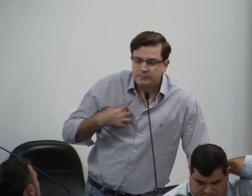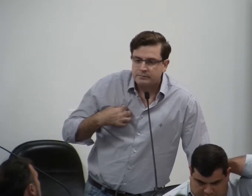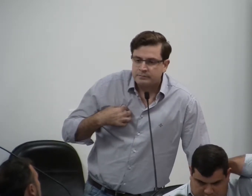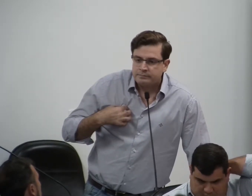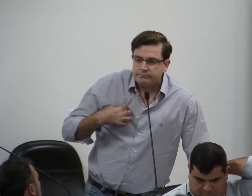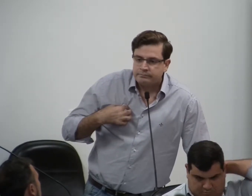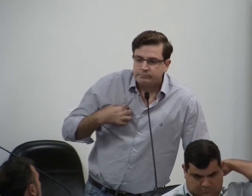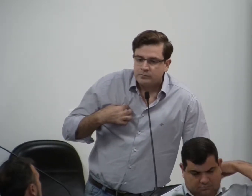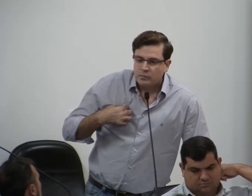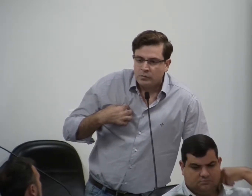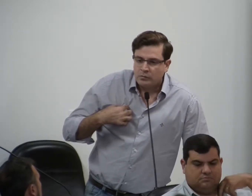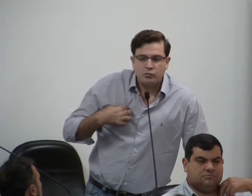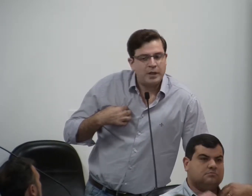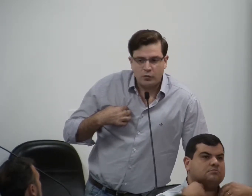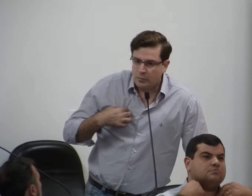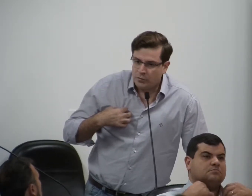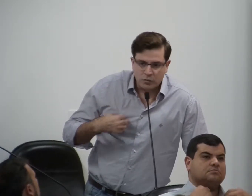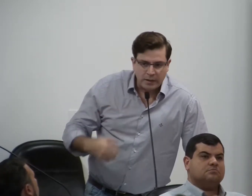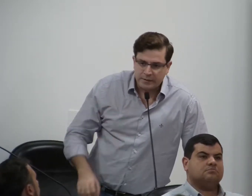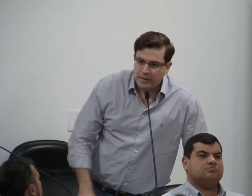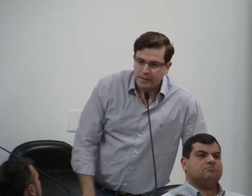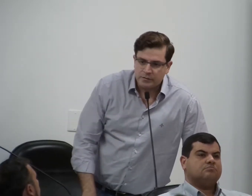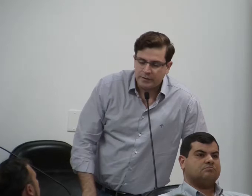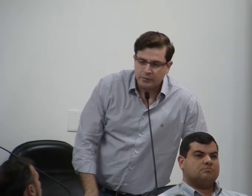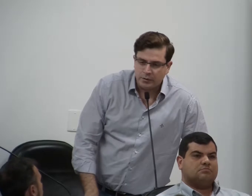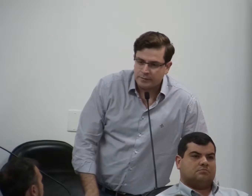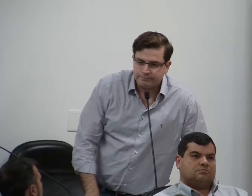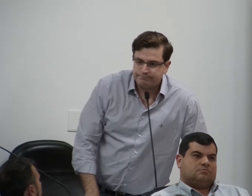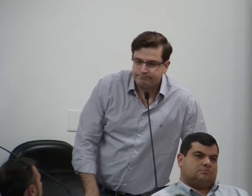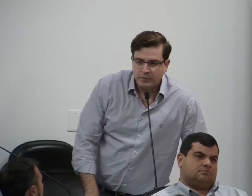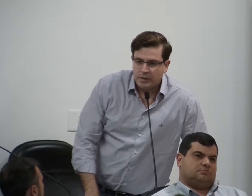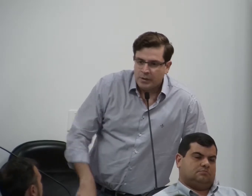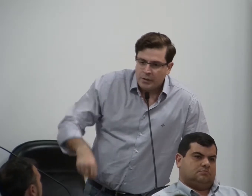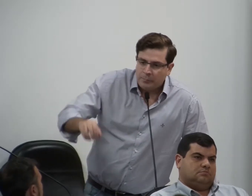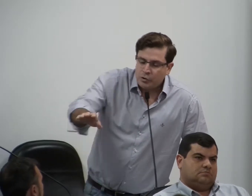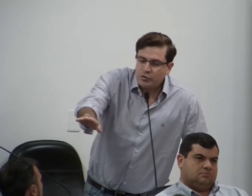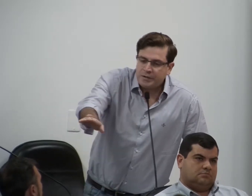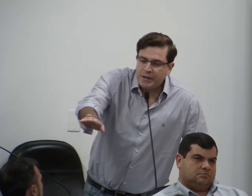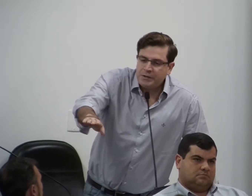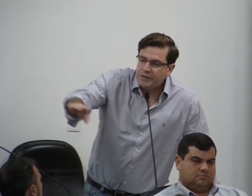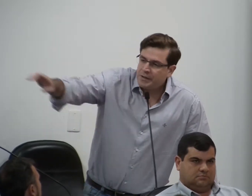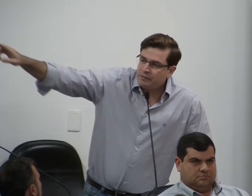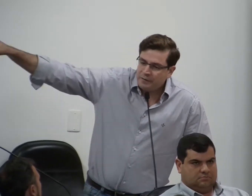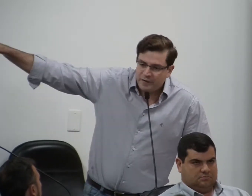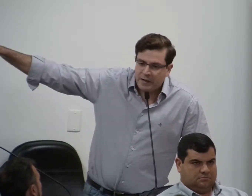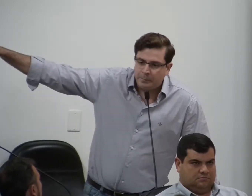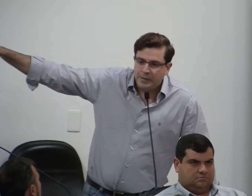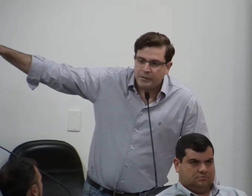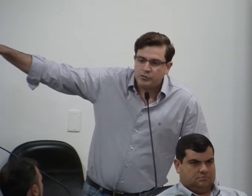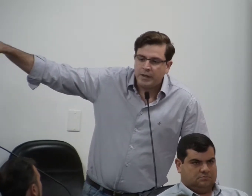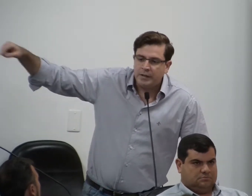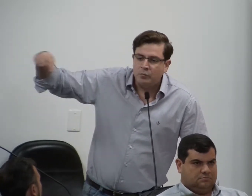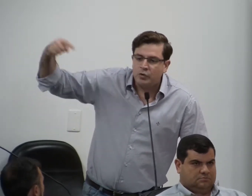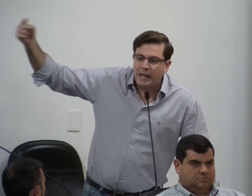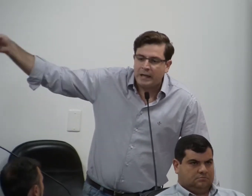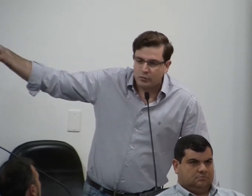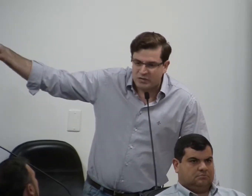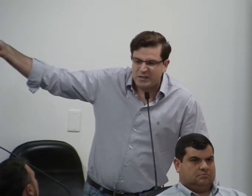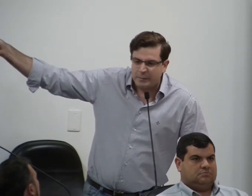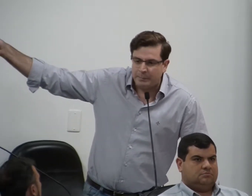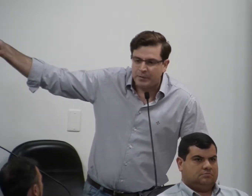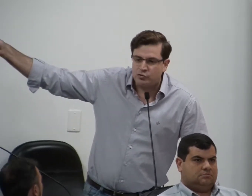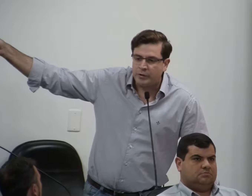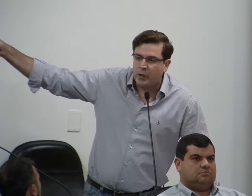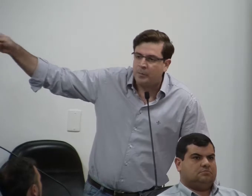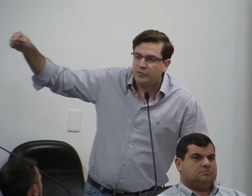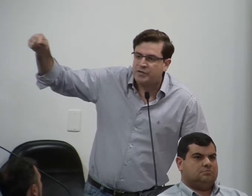ver, não tem como voltar atrás, vereador. Posso até entender que vai ficar preso e aí mudar o